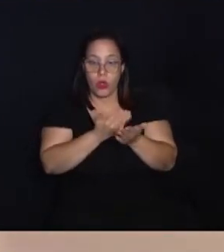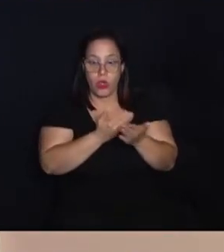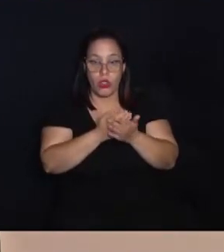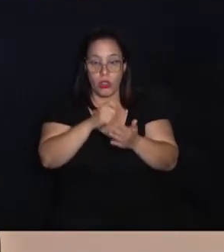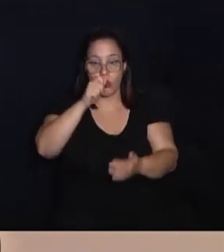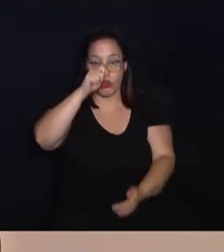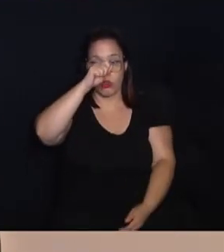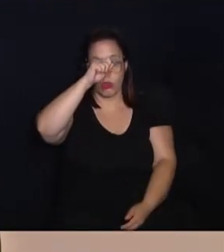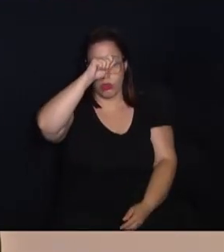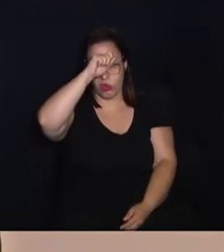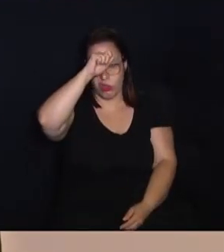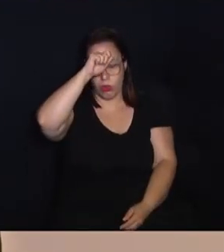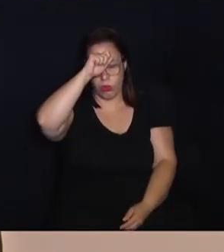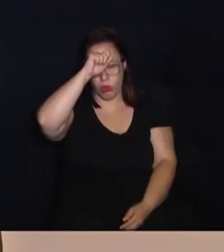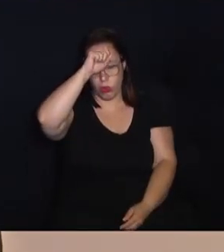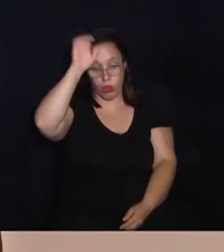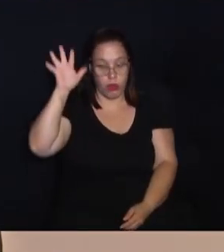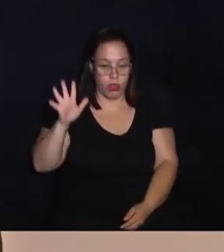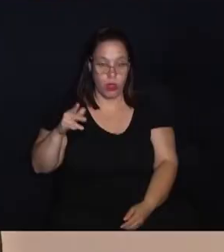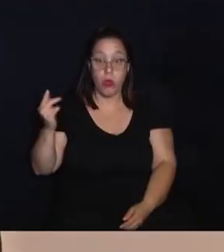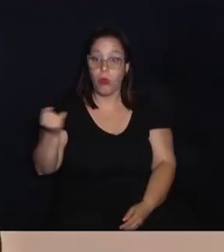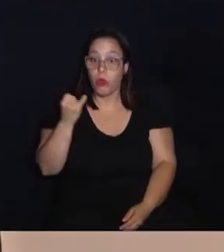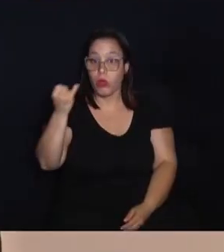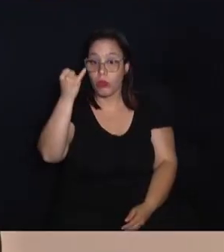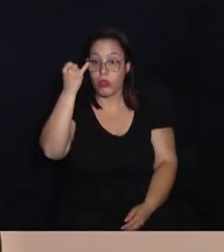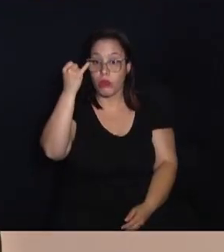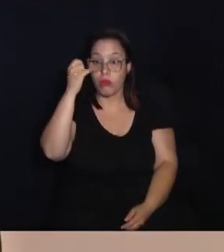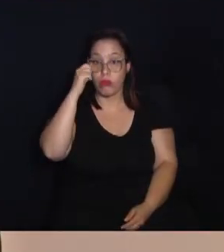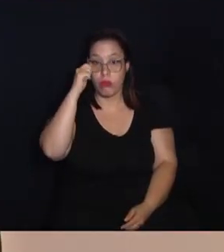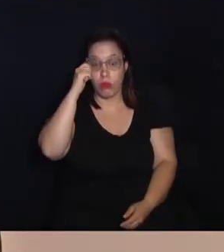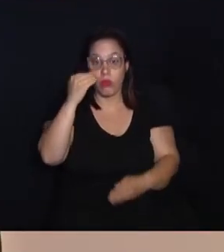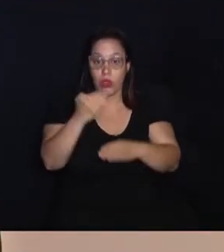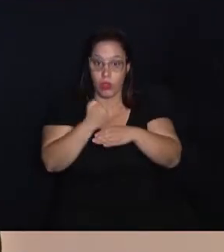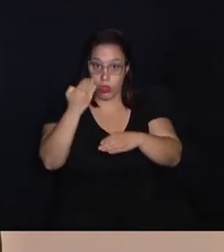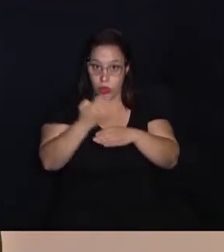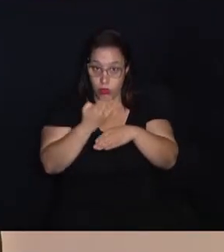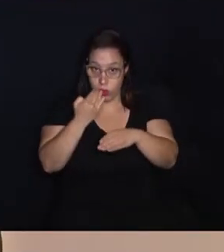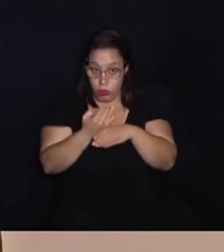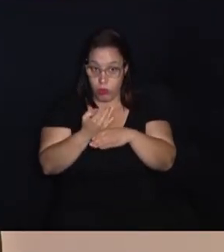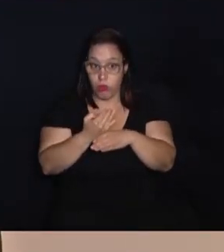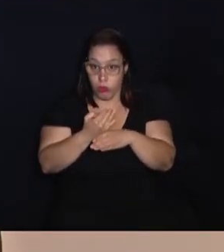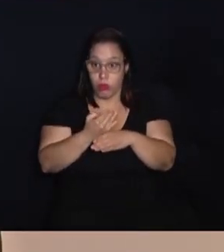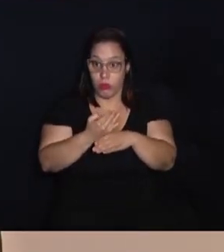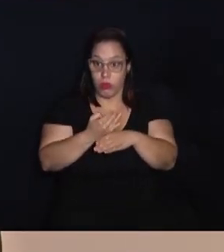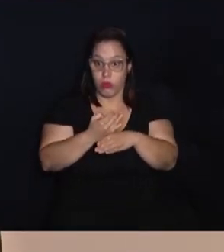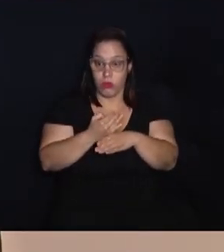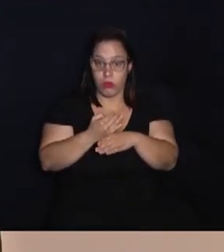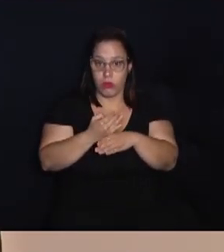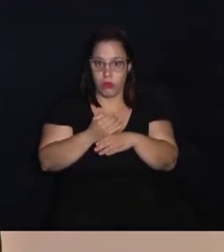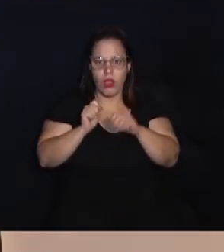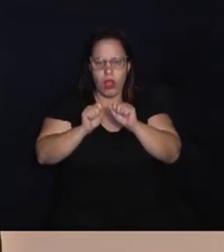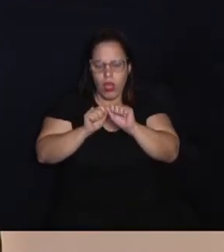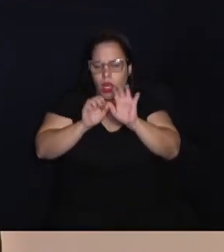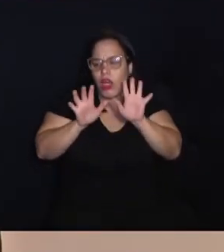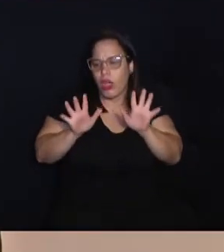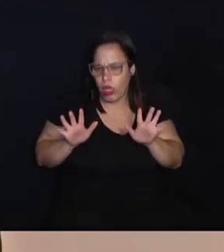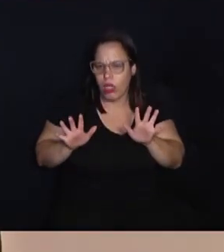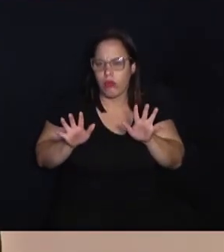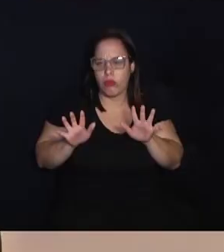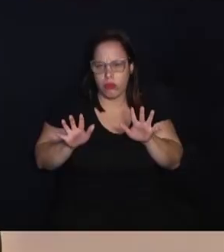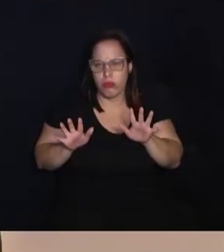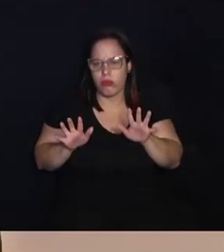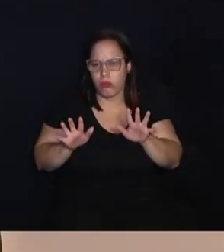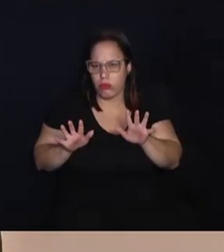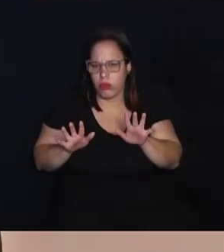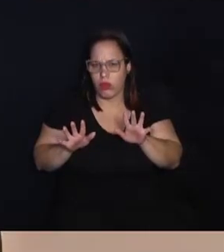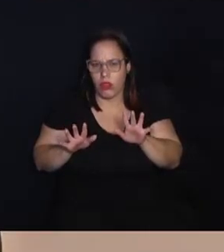realmente que foi muito importante em construir esse campo de estudos. É claro que isso tem